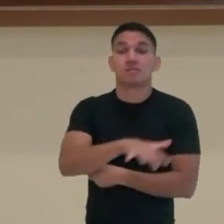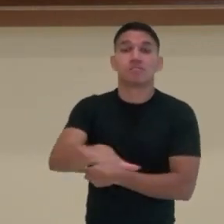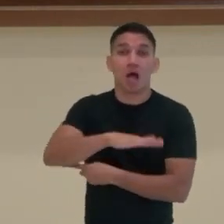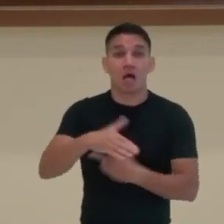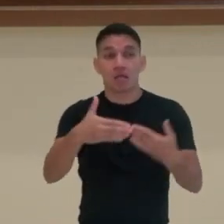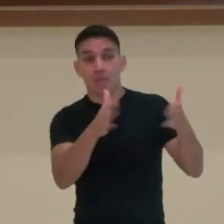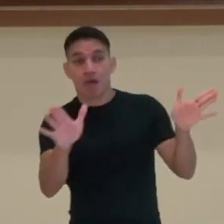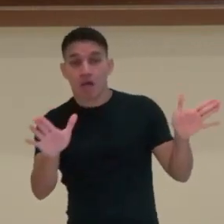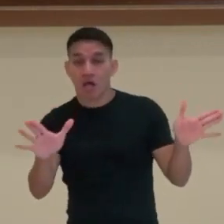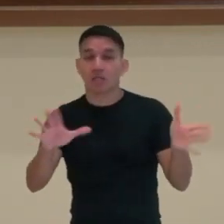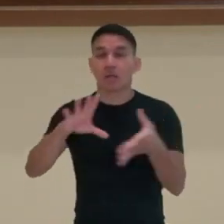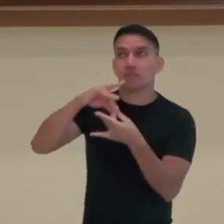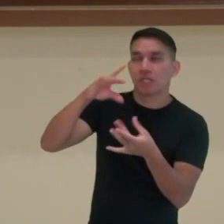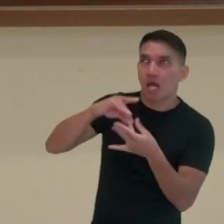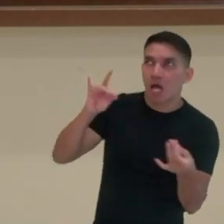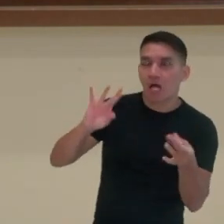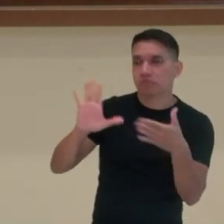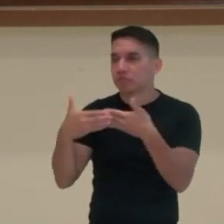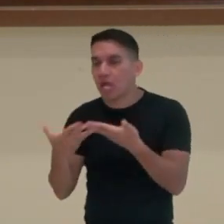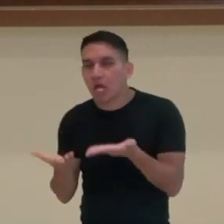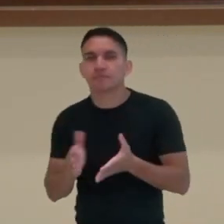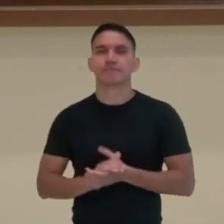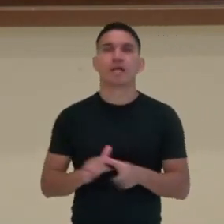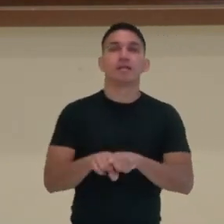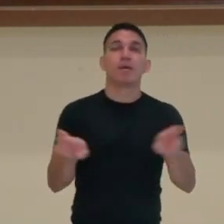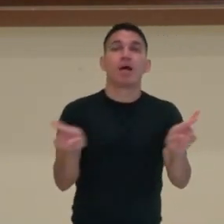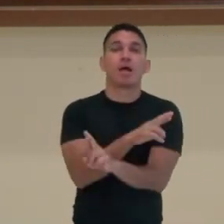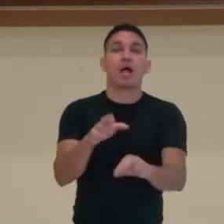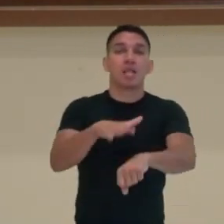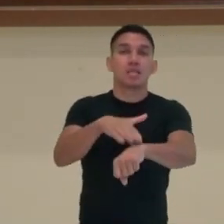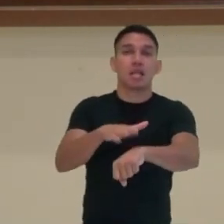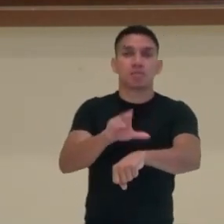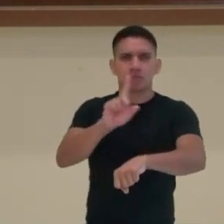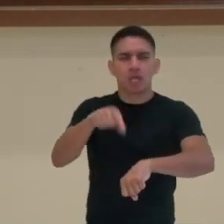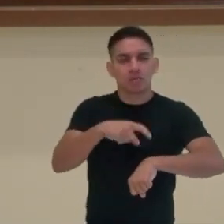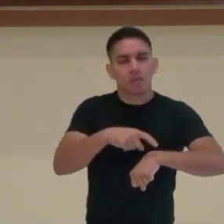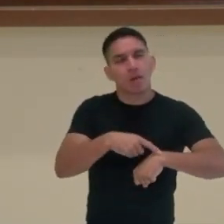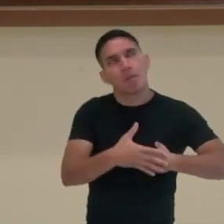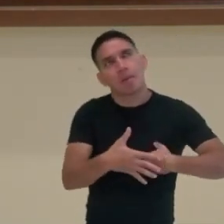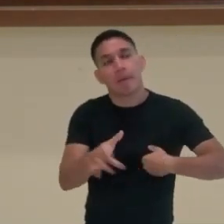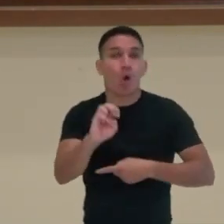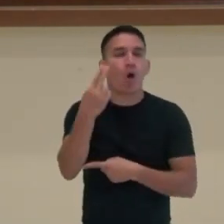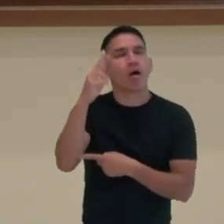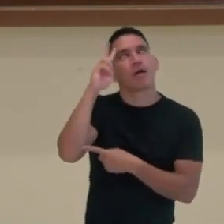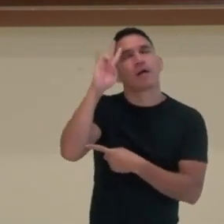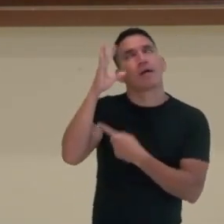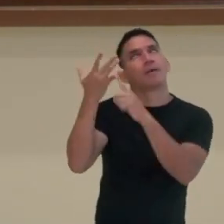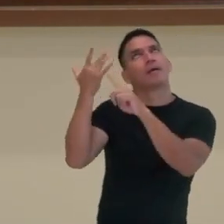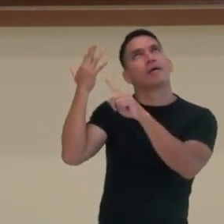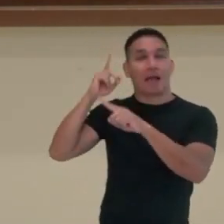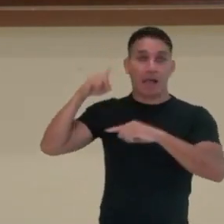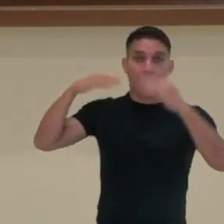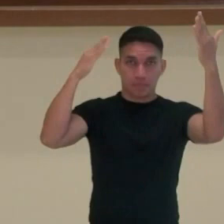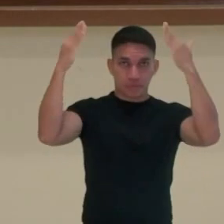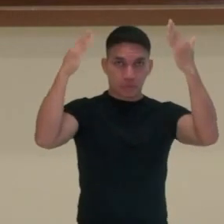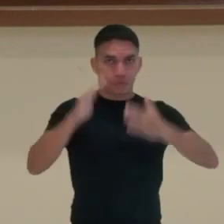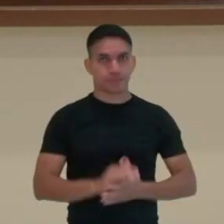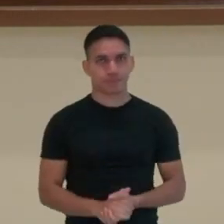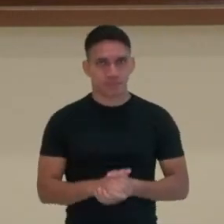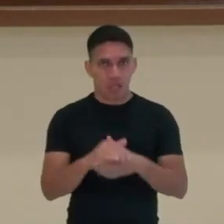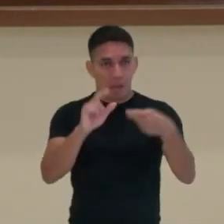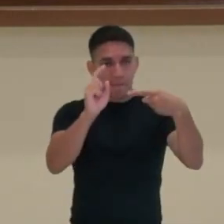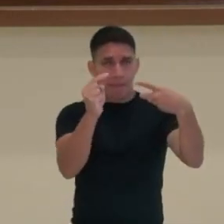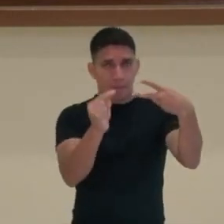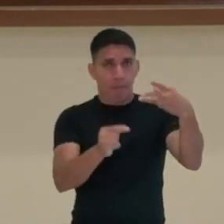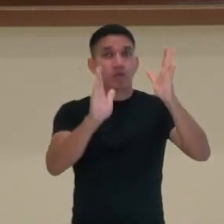ao tempo, né? Se é cronológico ou se forem lembranças, flashbacks, se é psicológico. Dito isso, o